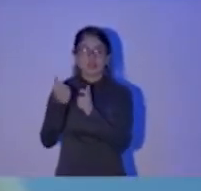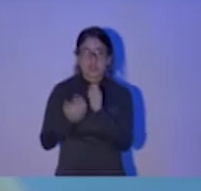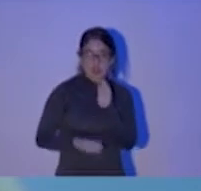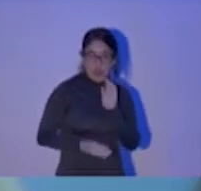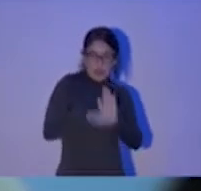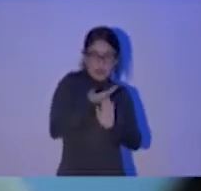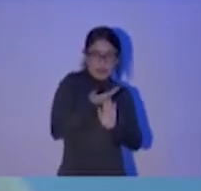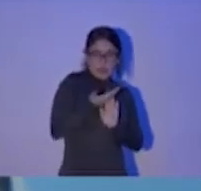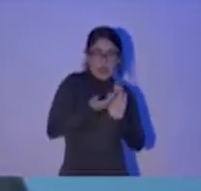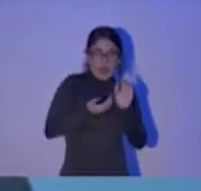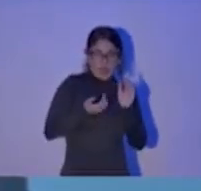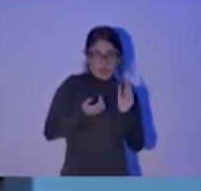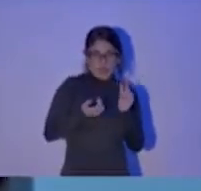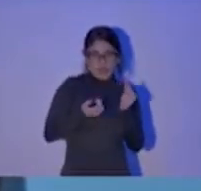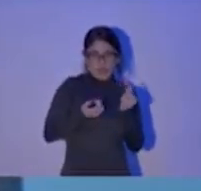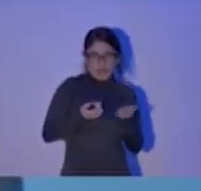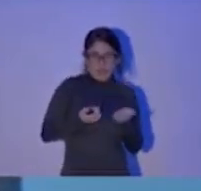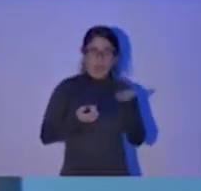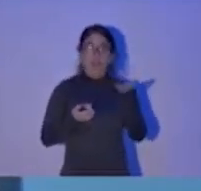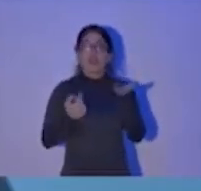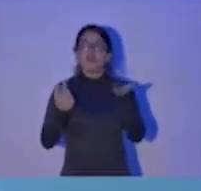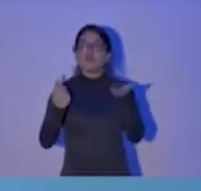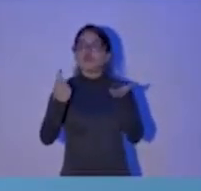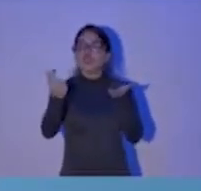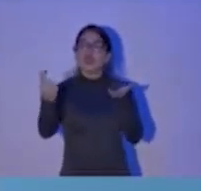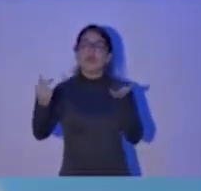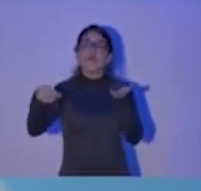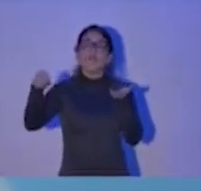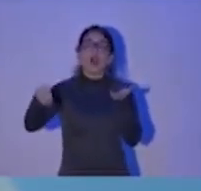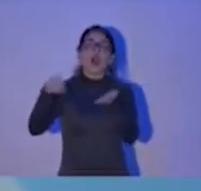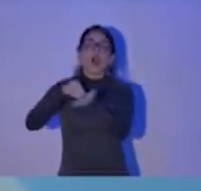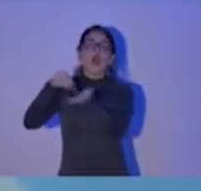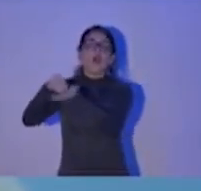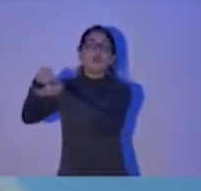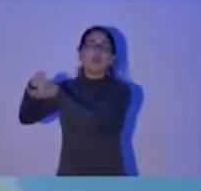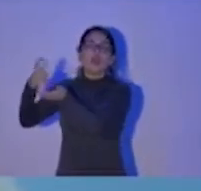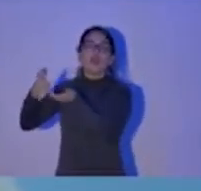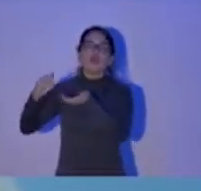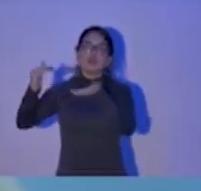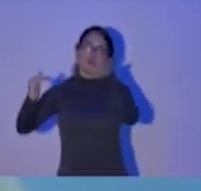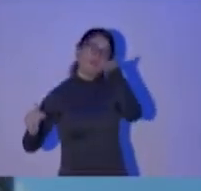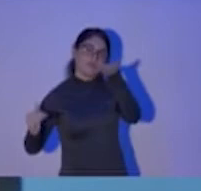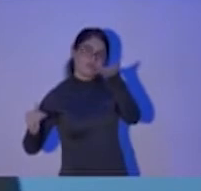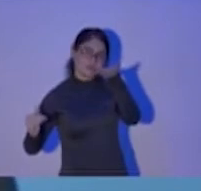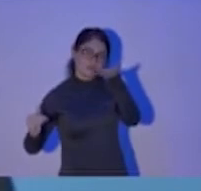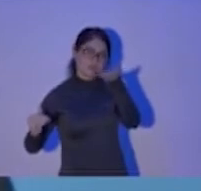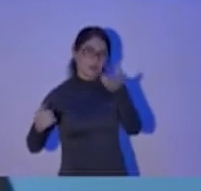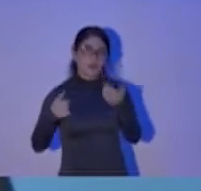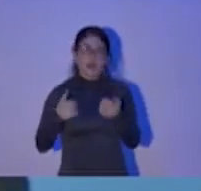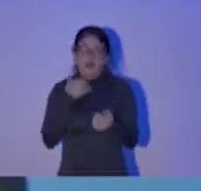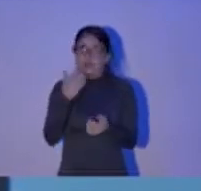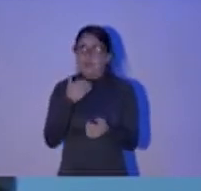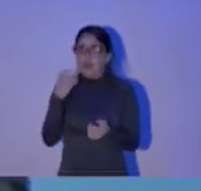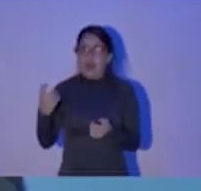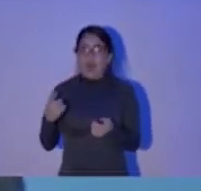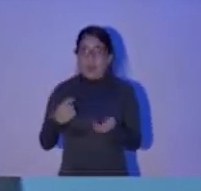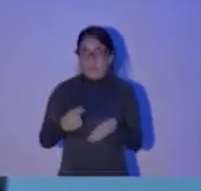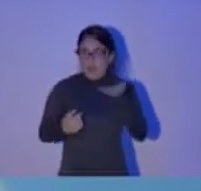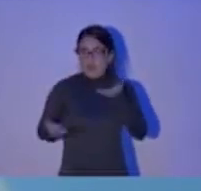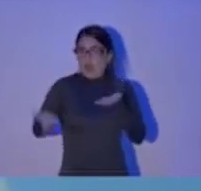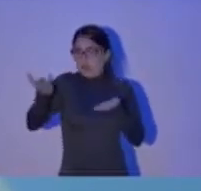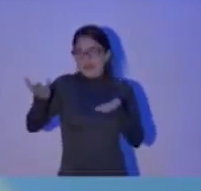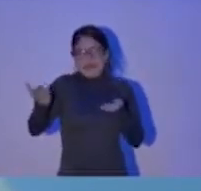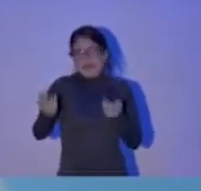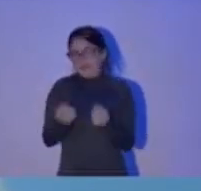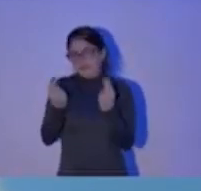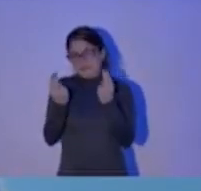lugar, significa que você está tirando de outro lugar. Não existe aumentar recurso público em uma área sem diminuir de outra. E aí quem defende